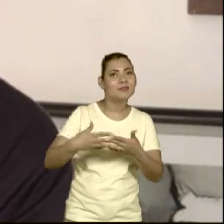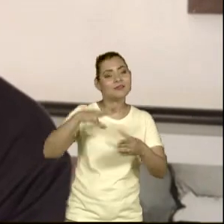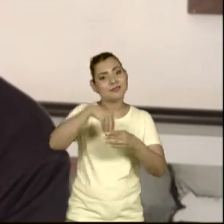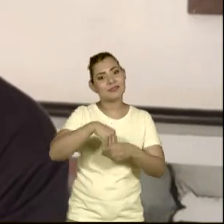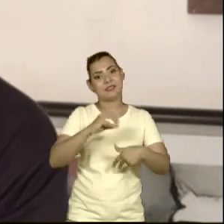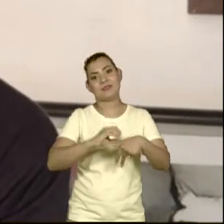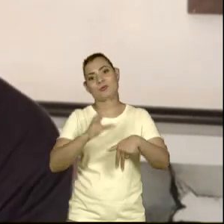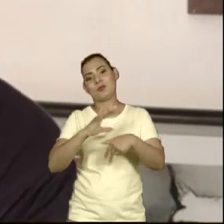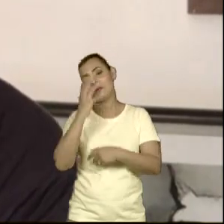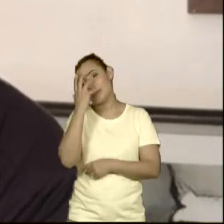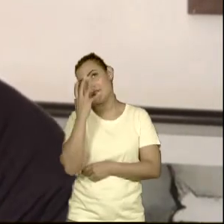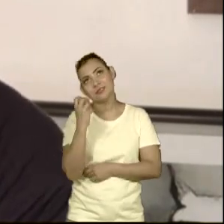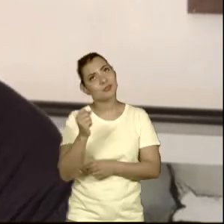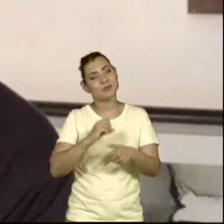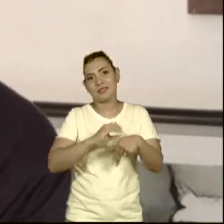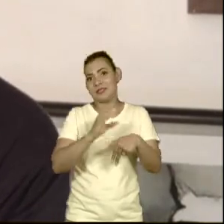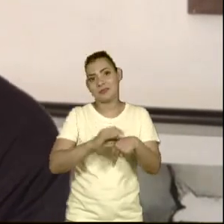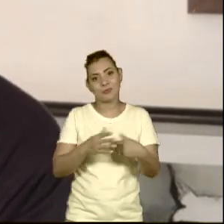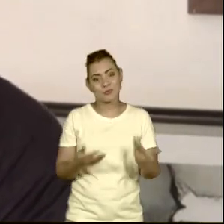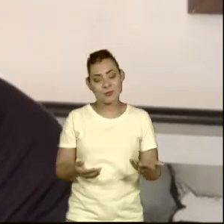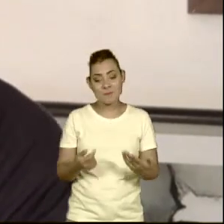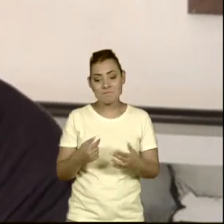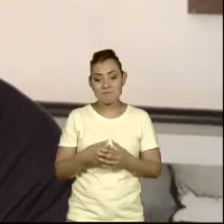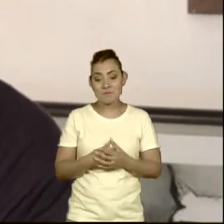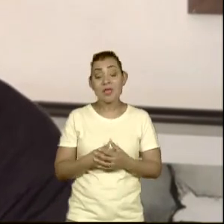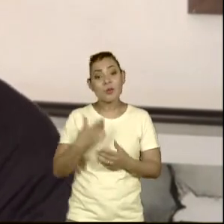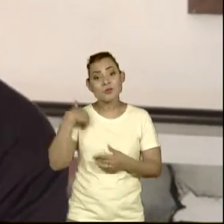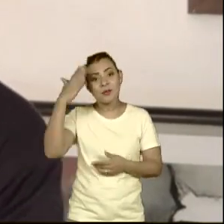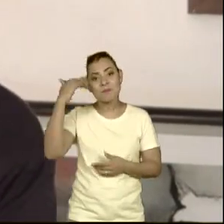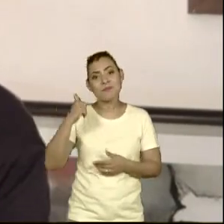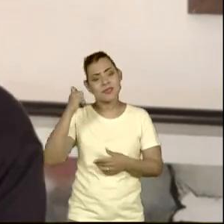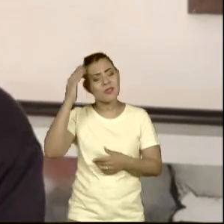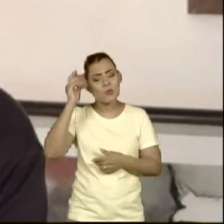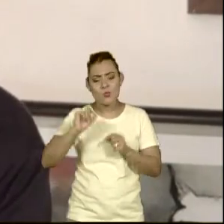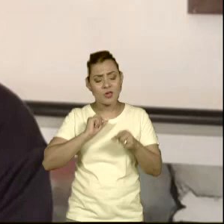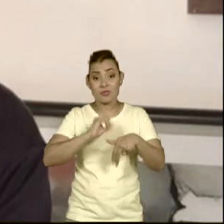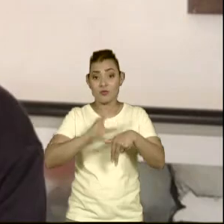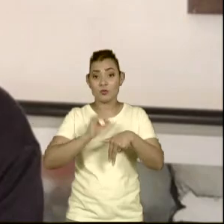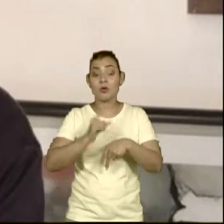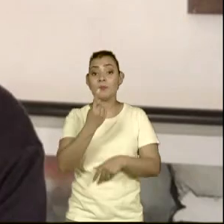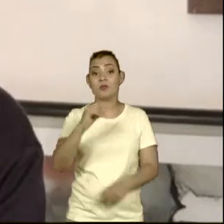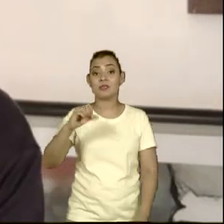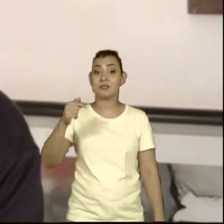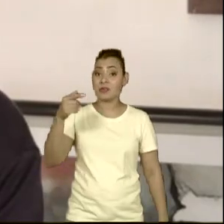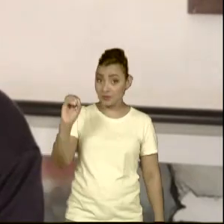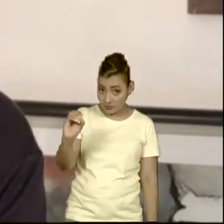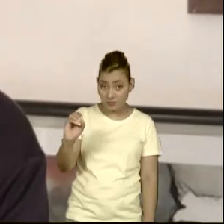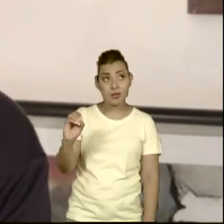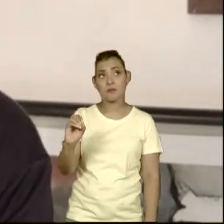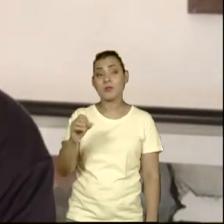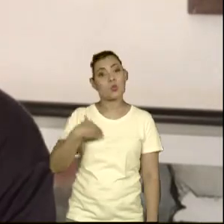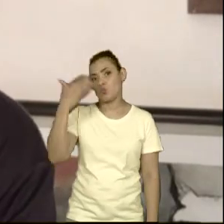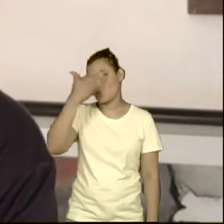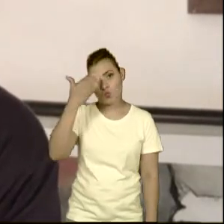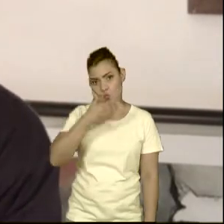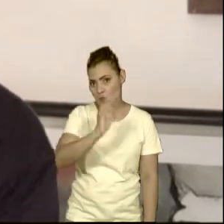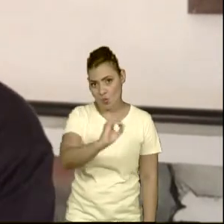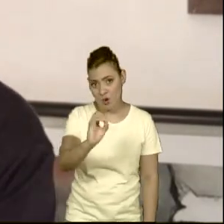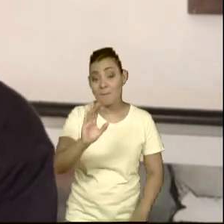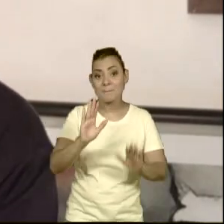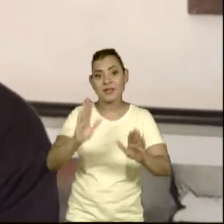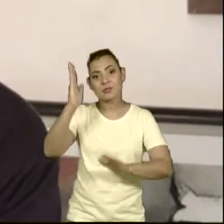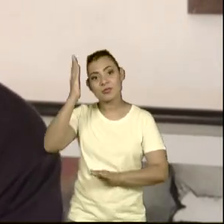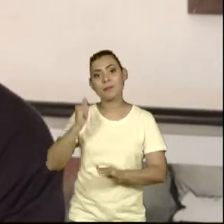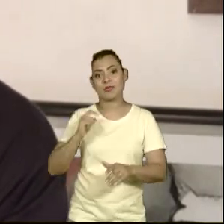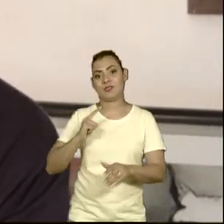Cultura e paixão pela TV Cultura, eu sabia que a TV Cultura tinha produzido na década de 70, eu não tinha visto. Mas